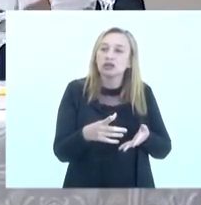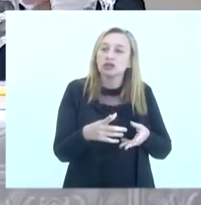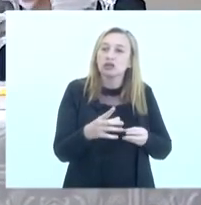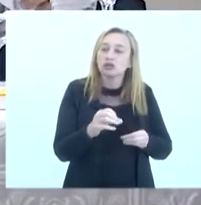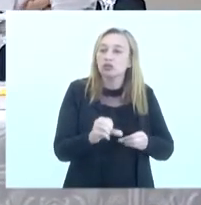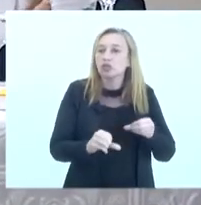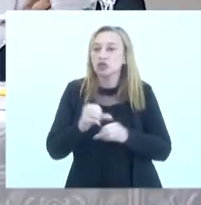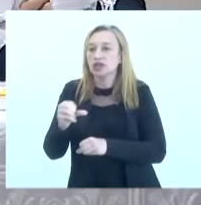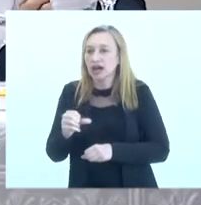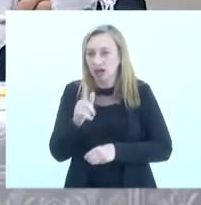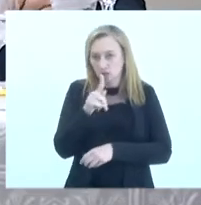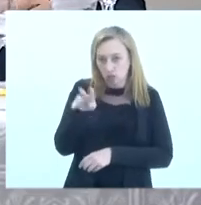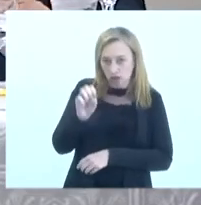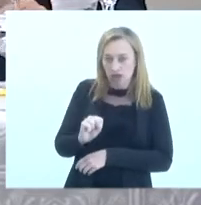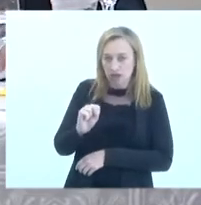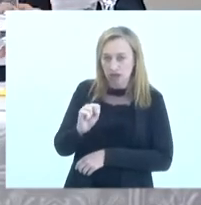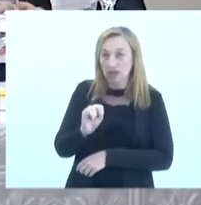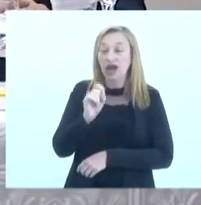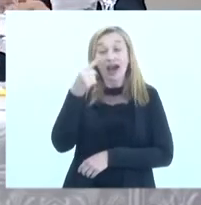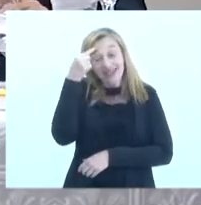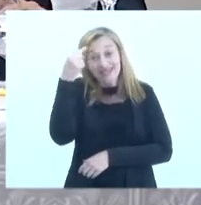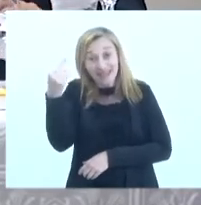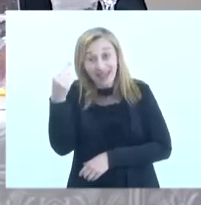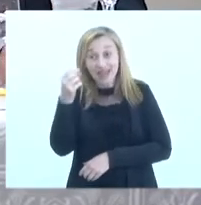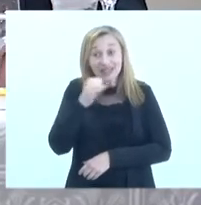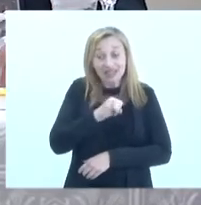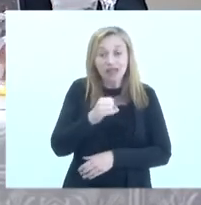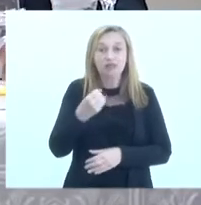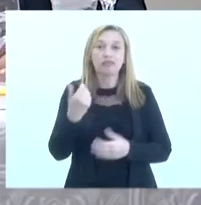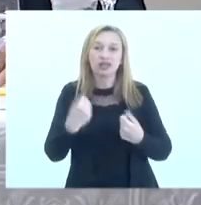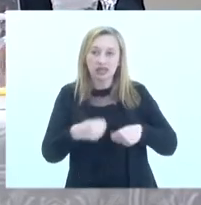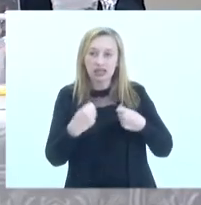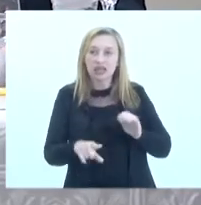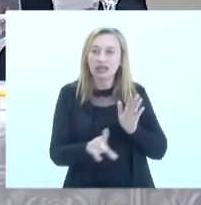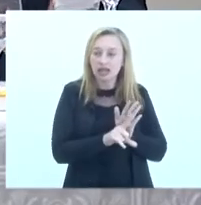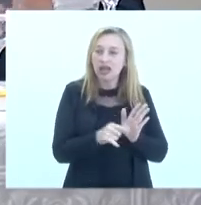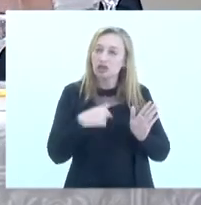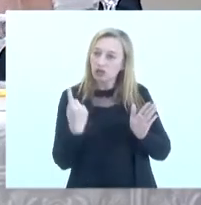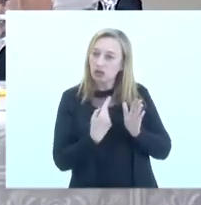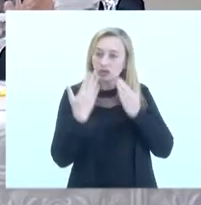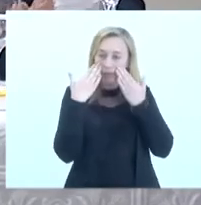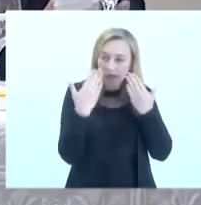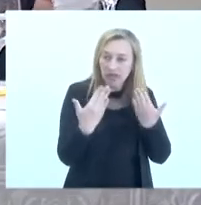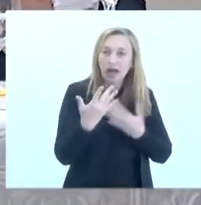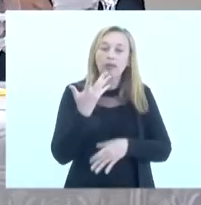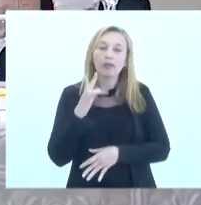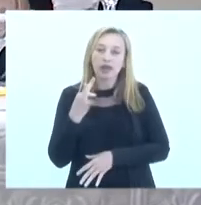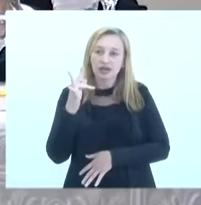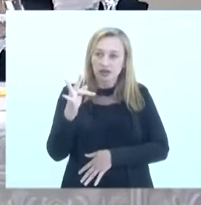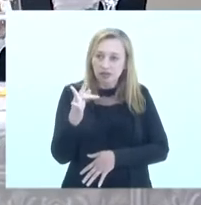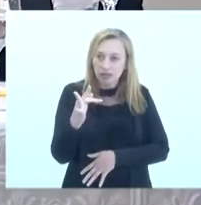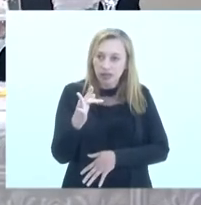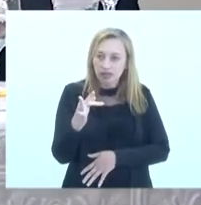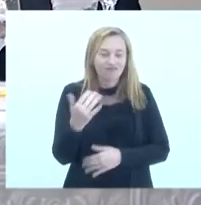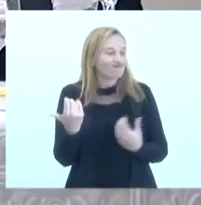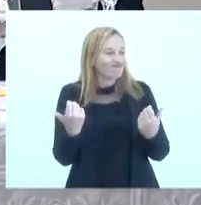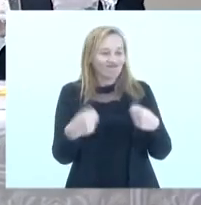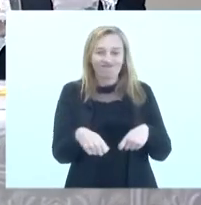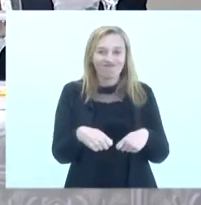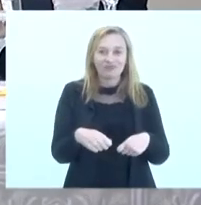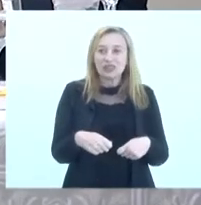Então, a ideia, se precisar de uma legislação, vamos apresentar essa semana. Então, brevemente, não será mais necessário